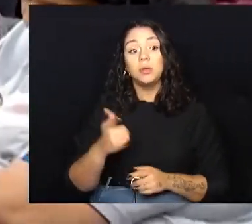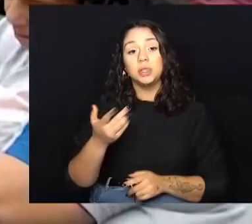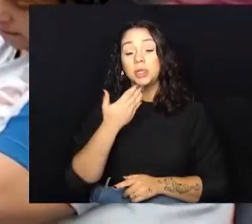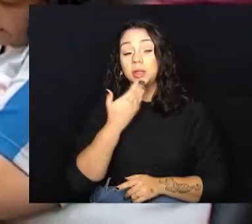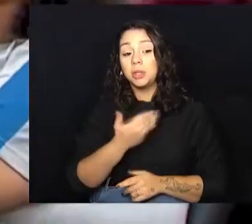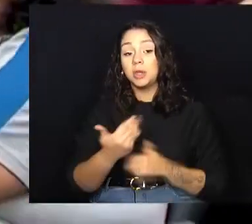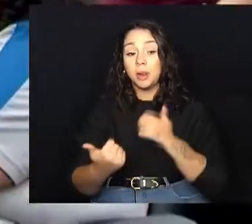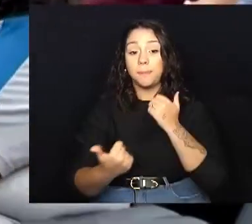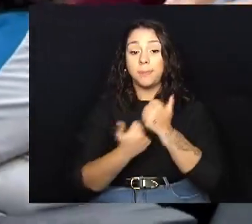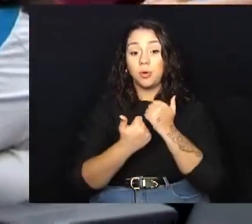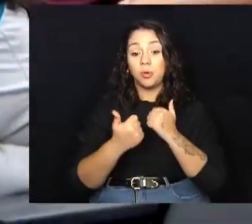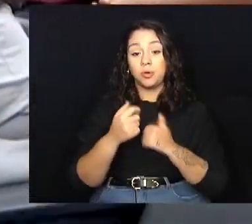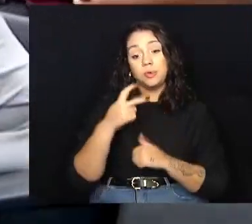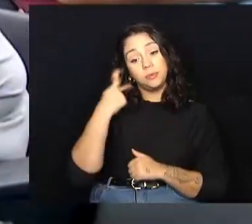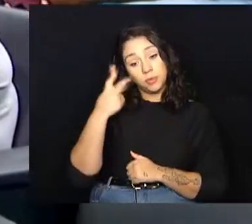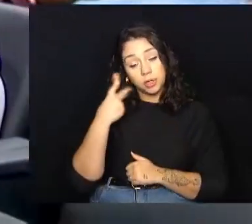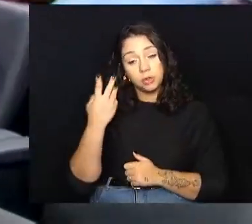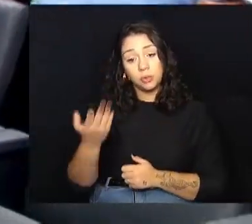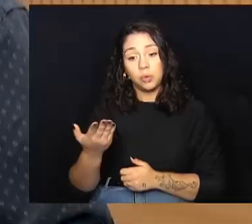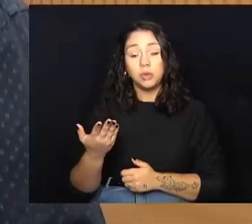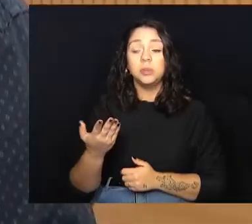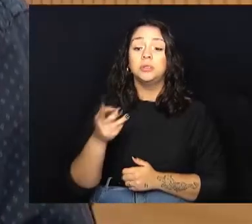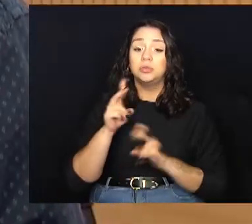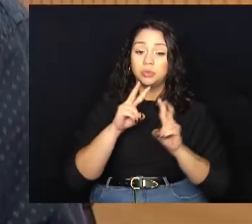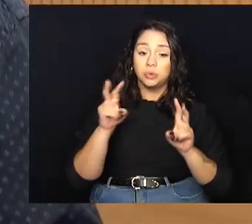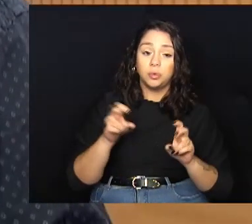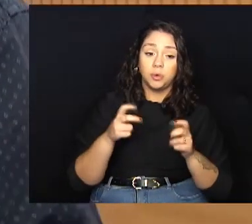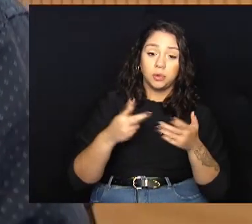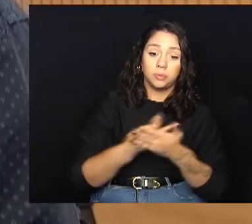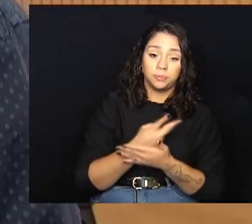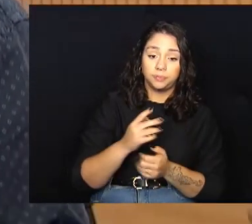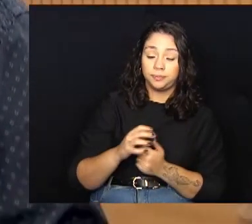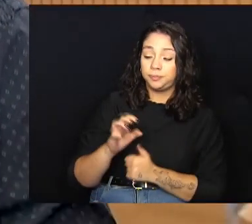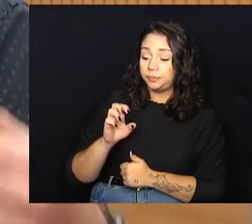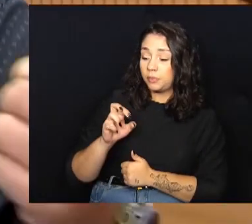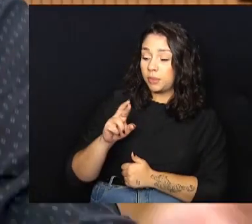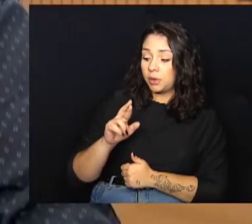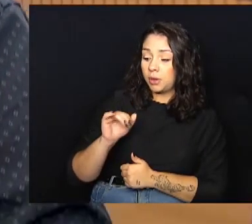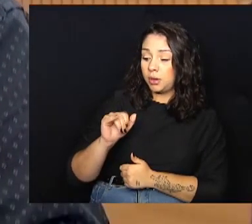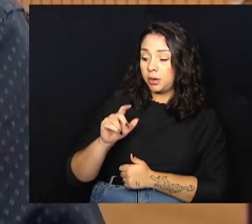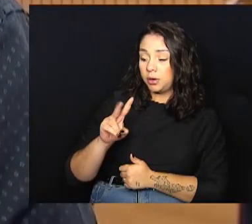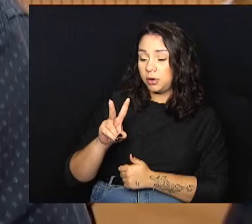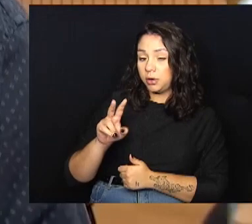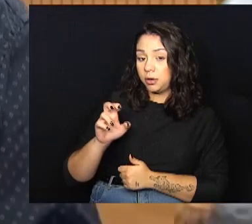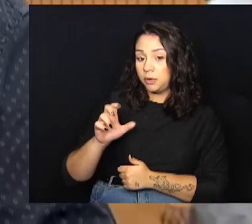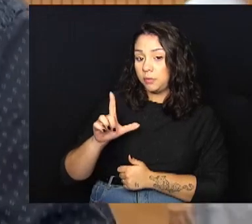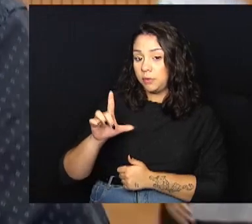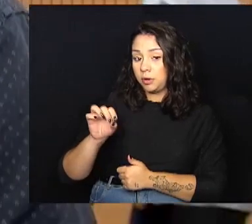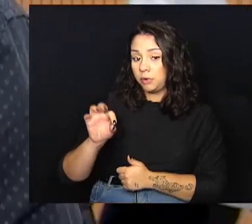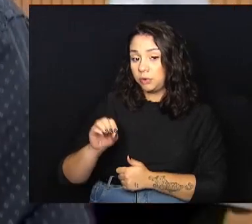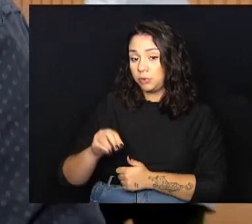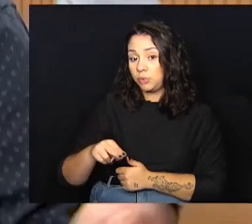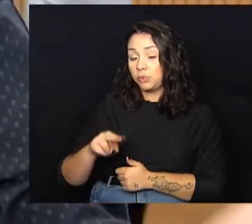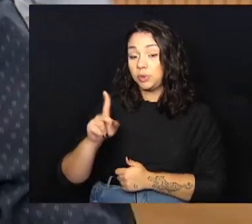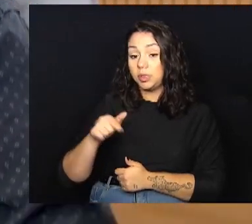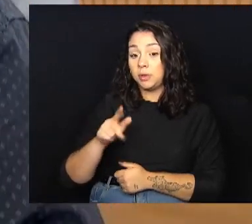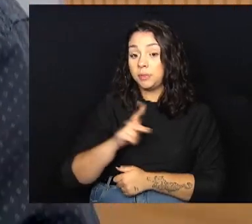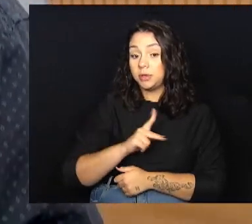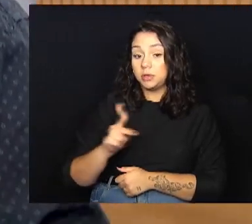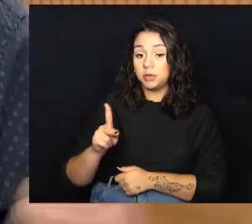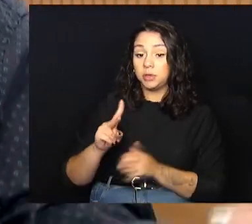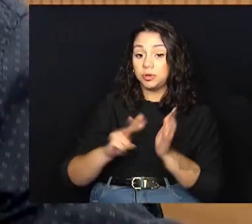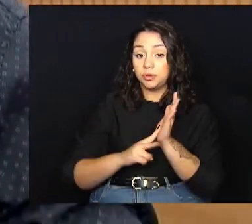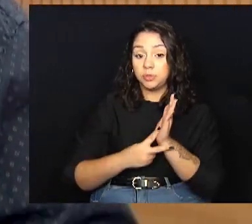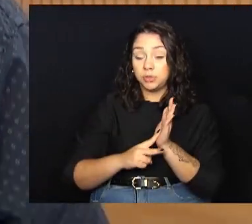Apoio aos vereadores sobre a causa Erivelton Luiz presidente do sindicato da socioeducação de São Paulo